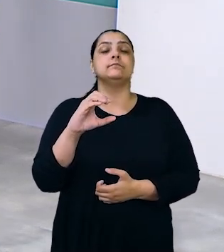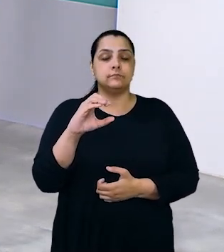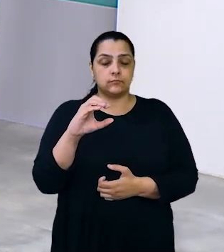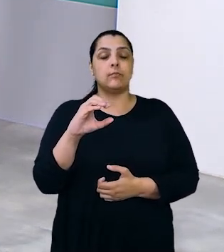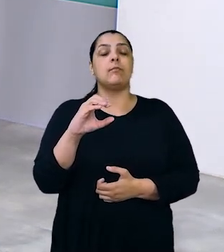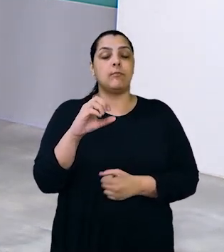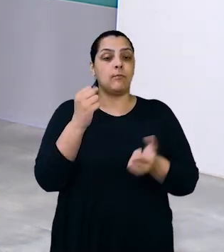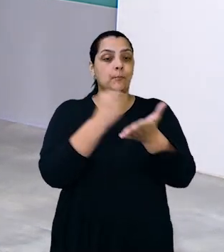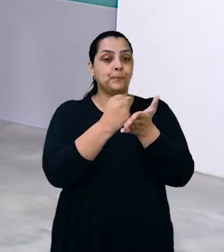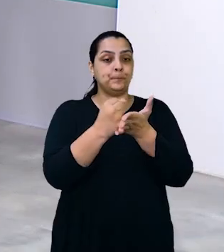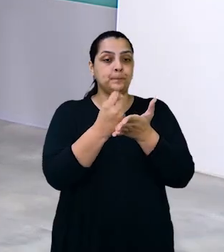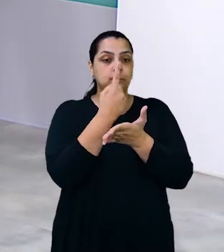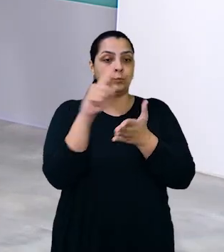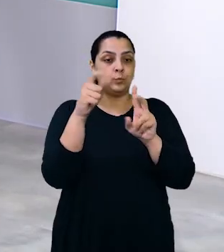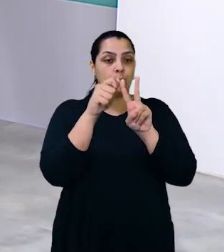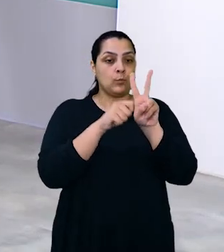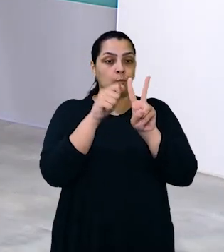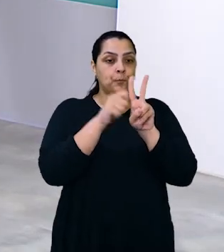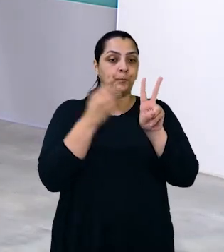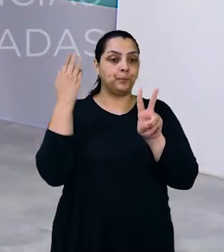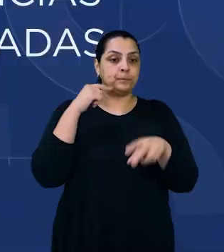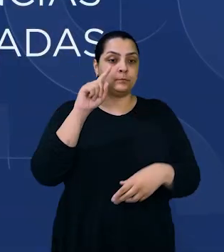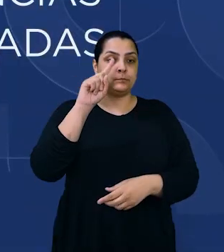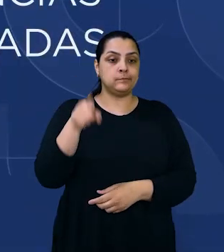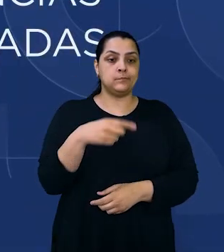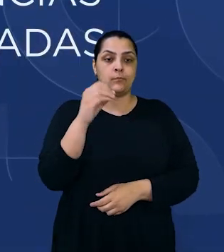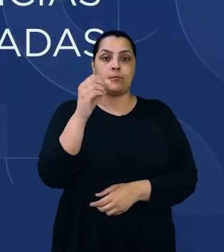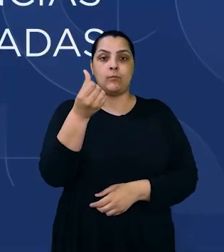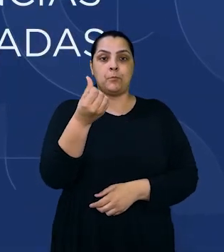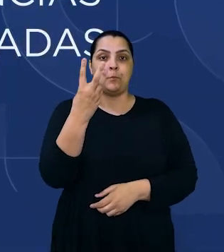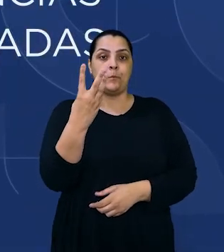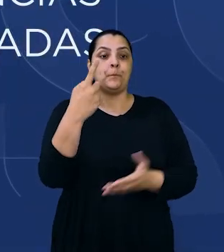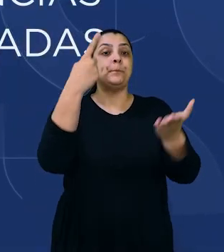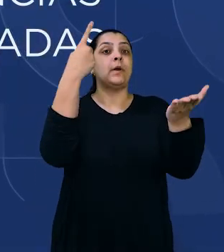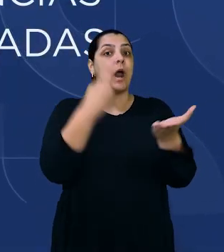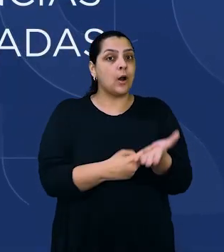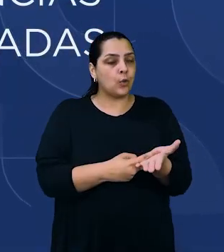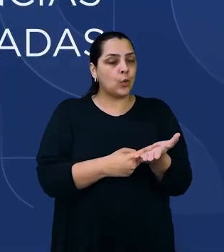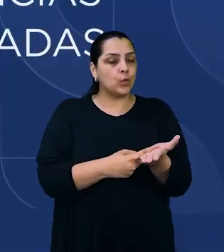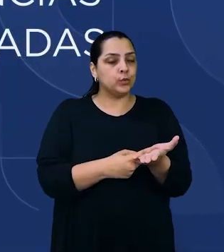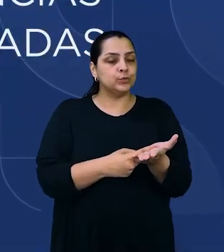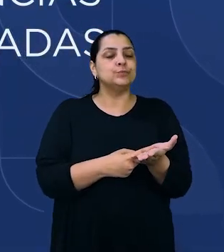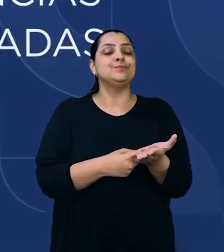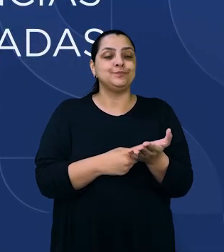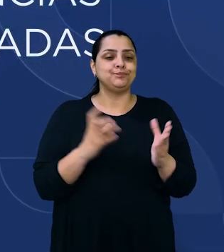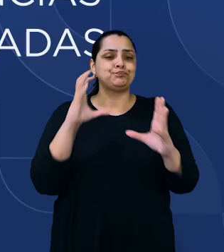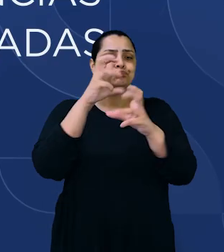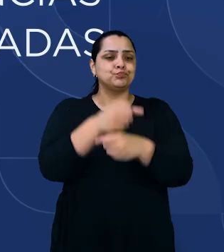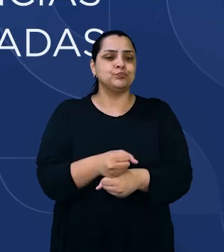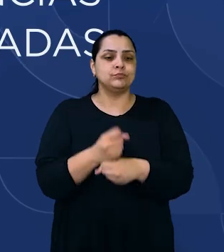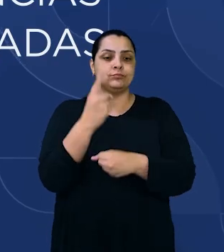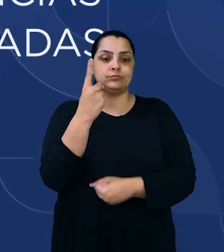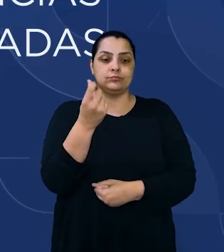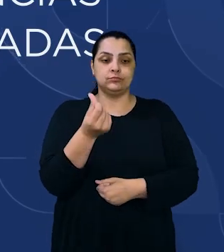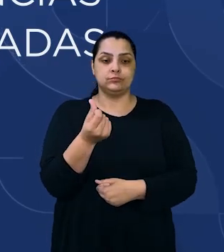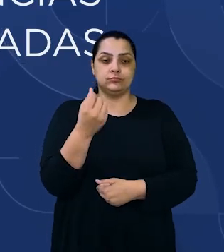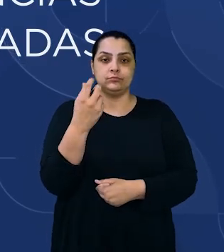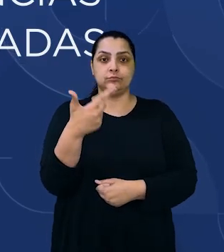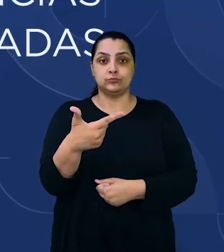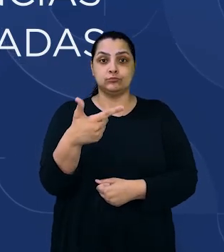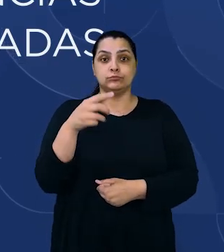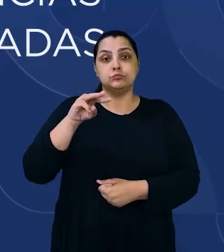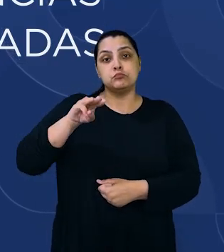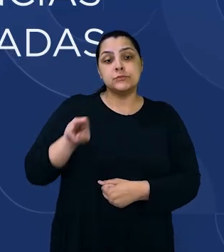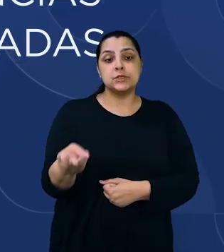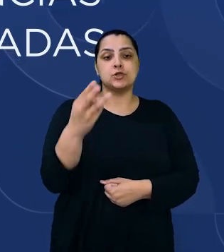CEJUSC, homologou nos últimos 2 meses 1.063 acordos, que somam quase 162 milhões